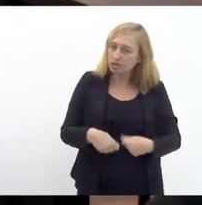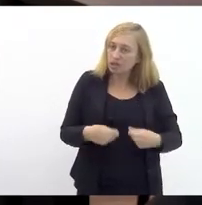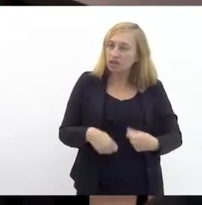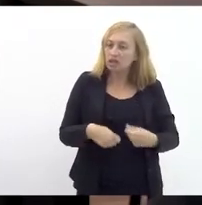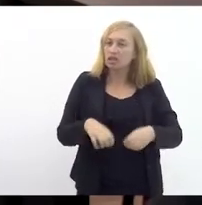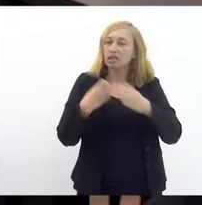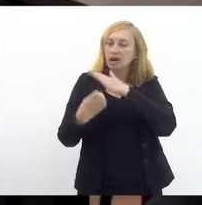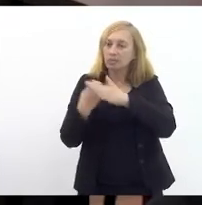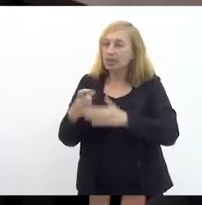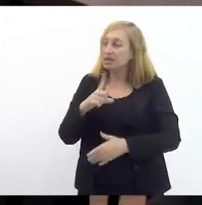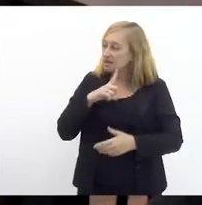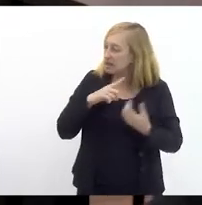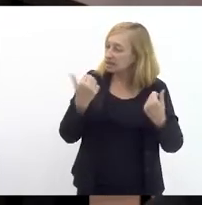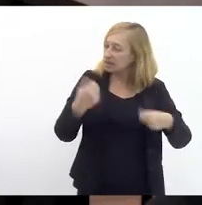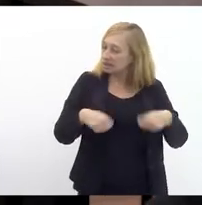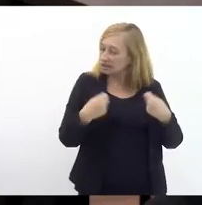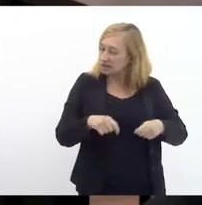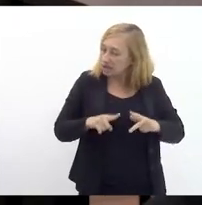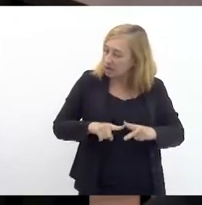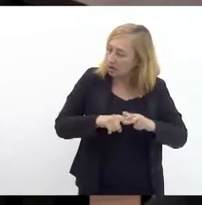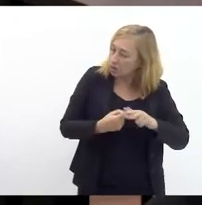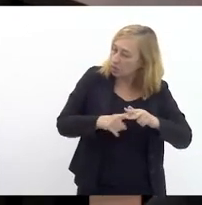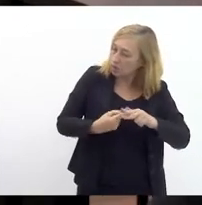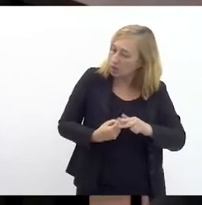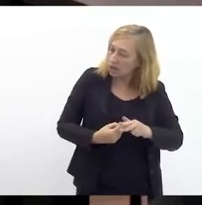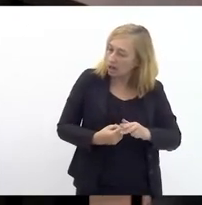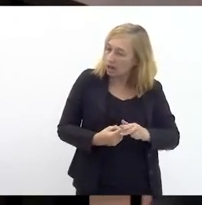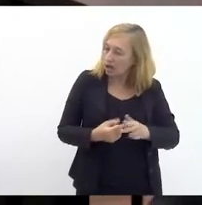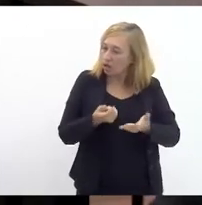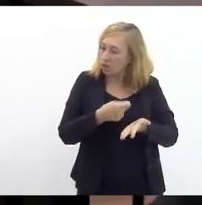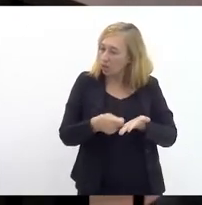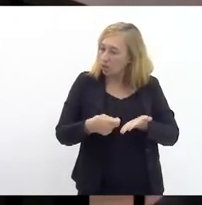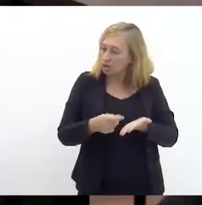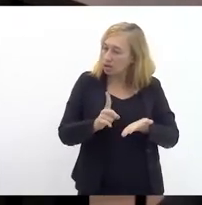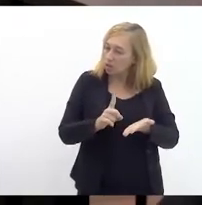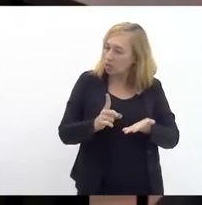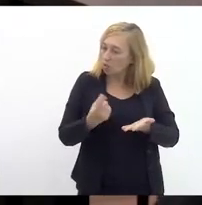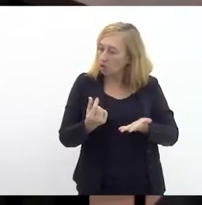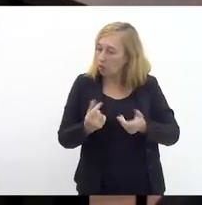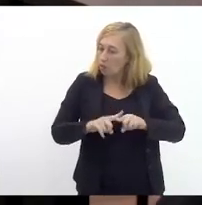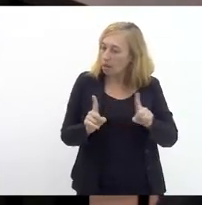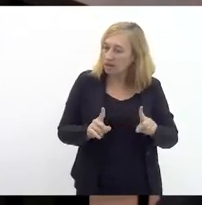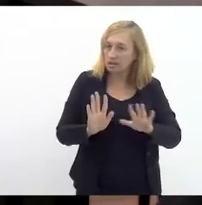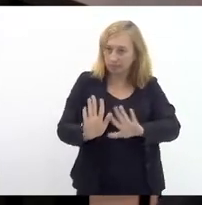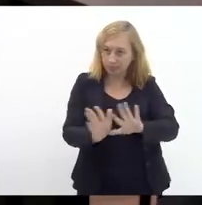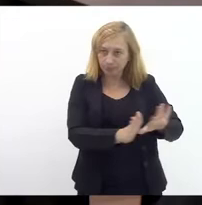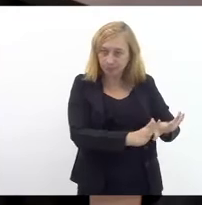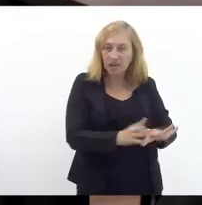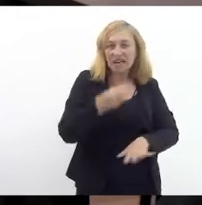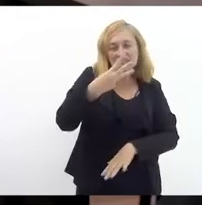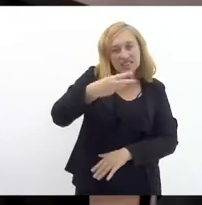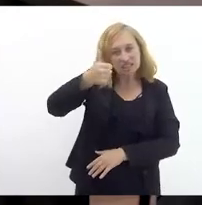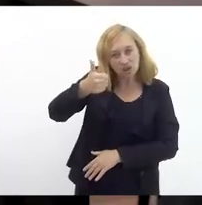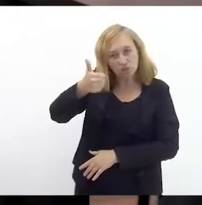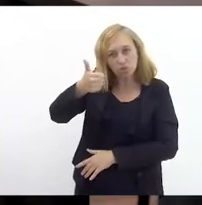concessionária tem necessidade de alterar a rubrica, não o valor. Tá? Então, em